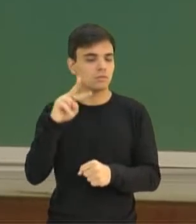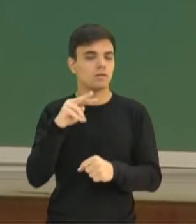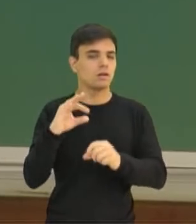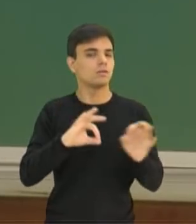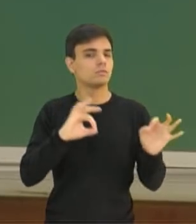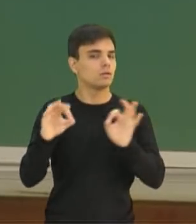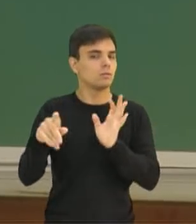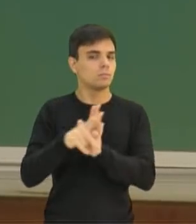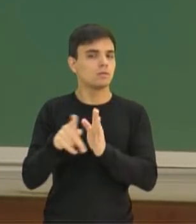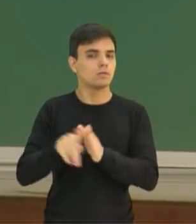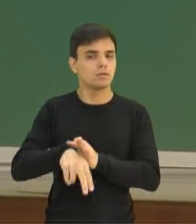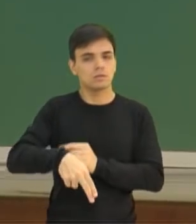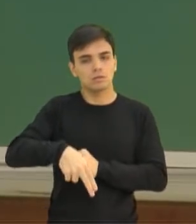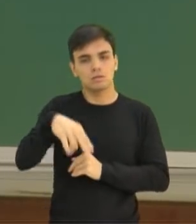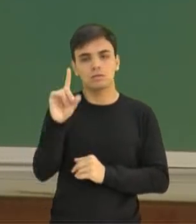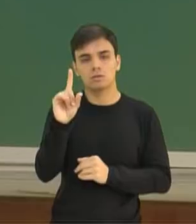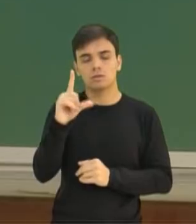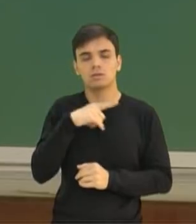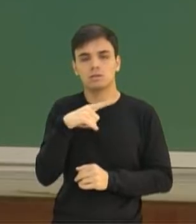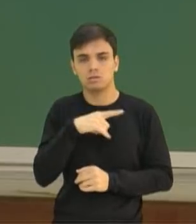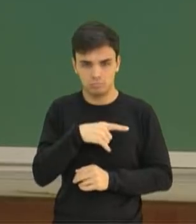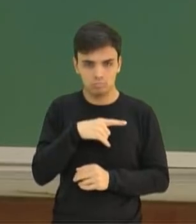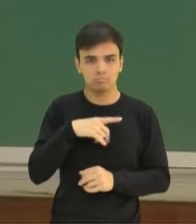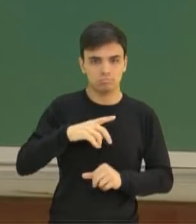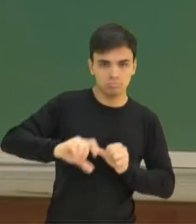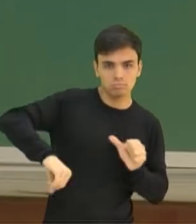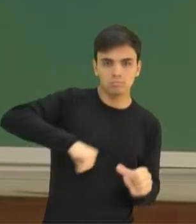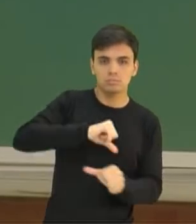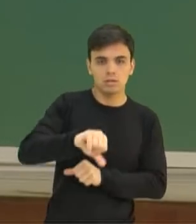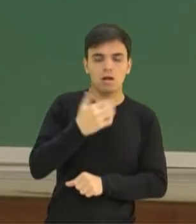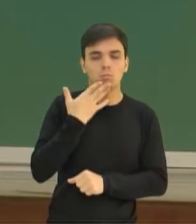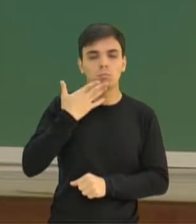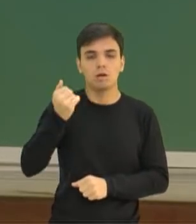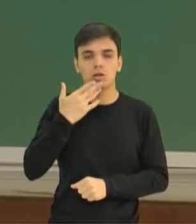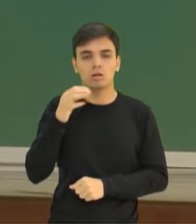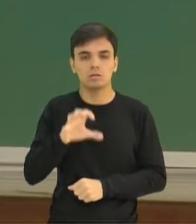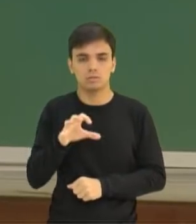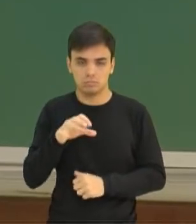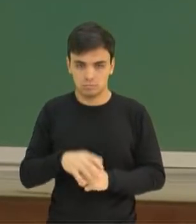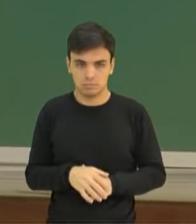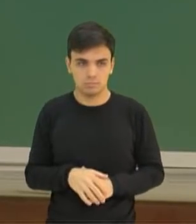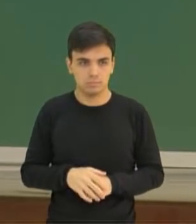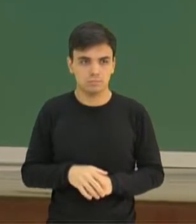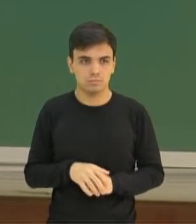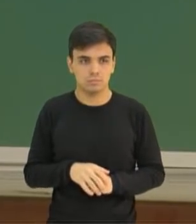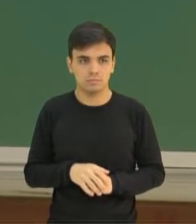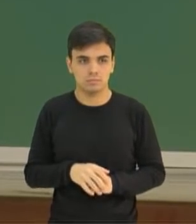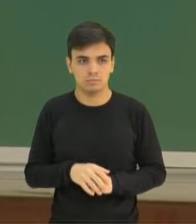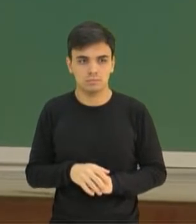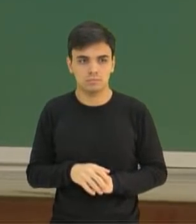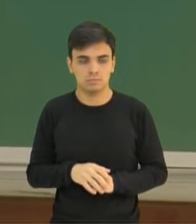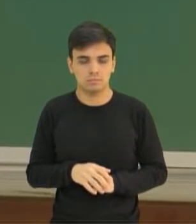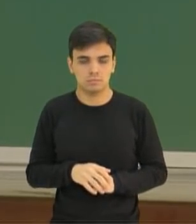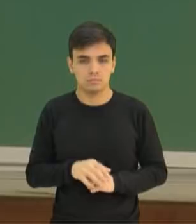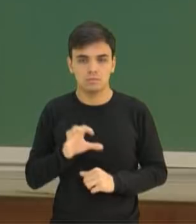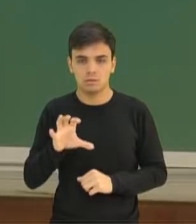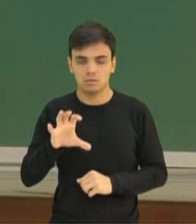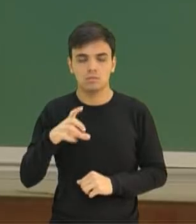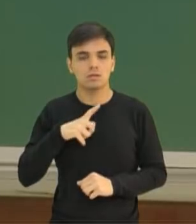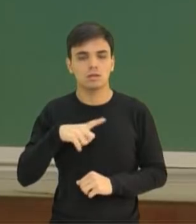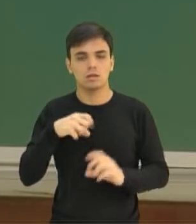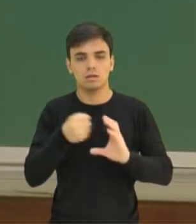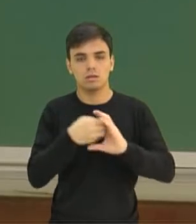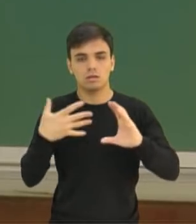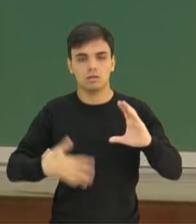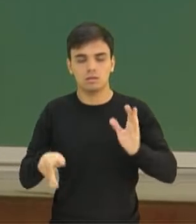região Nordeste, em termos econômicos, que acaba mudando, melhorando nesse sentido, né? Então, nós temos ali essa característica e,